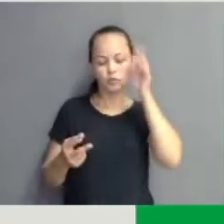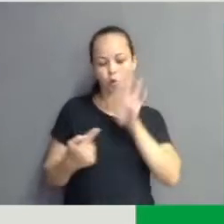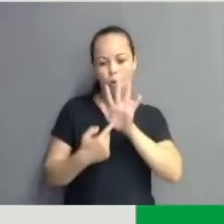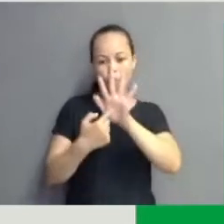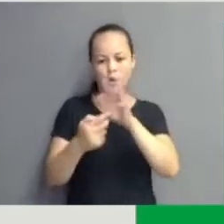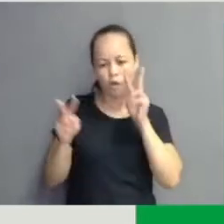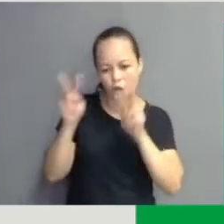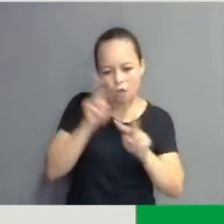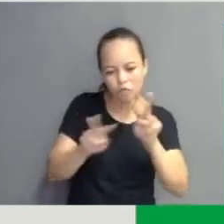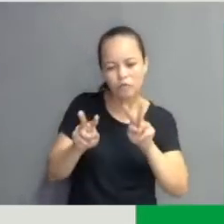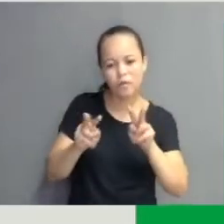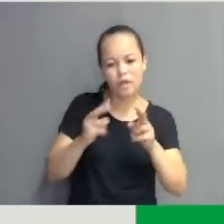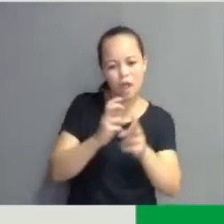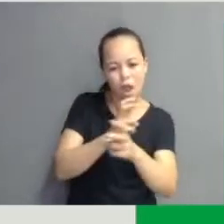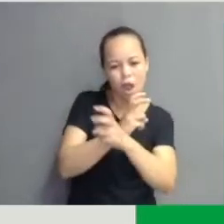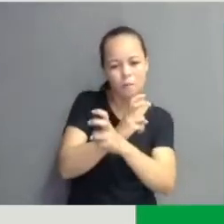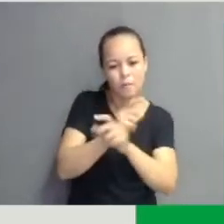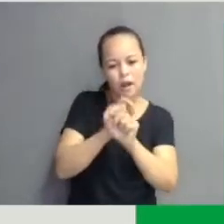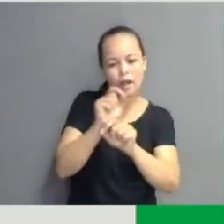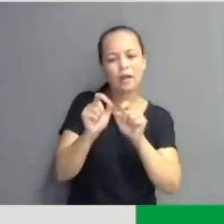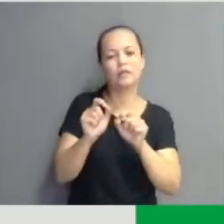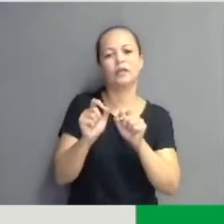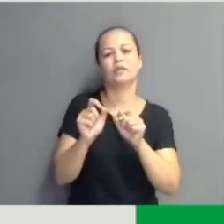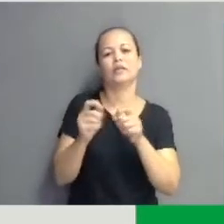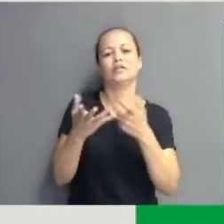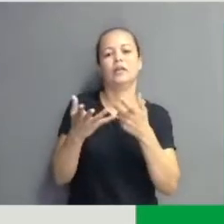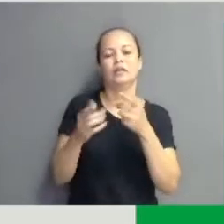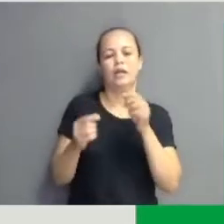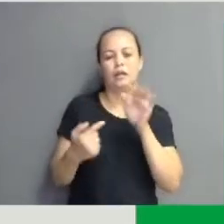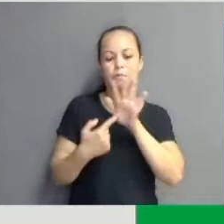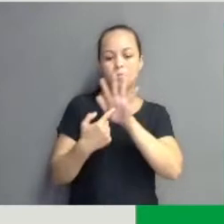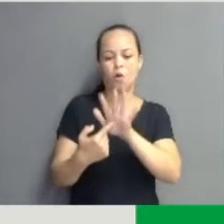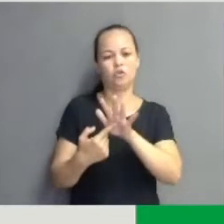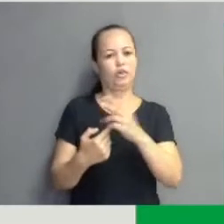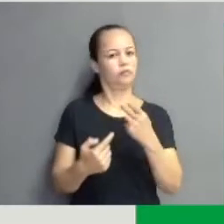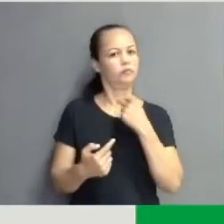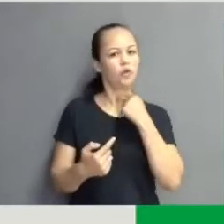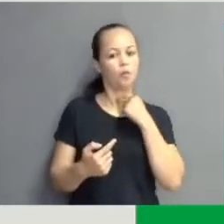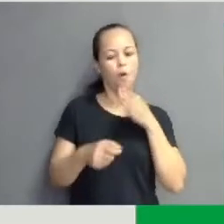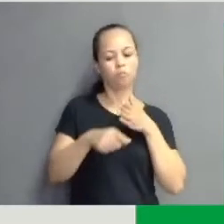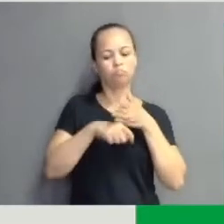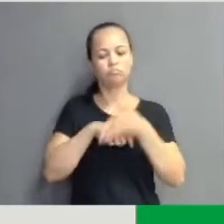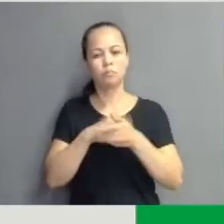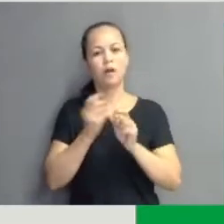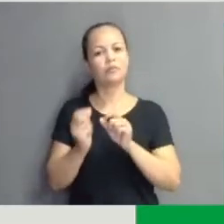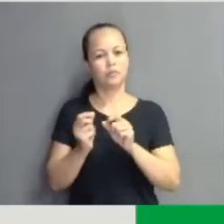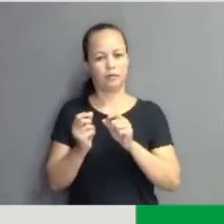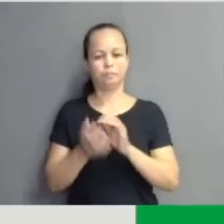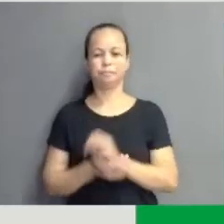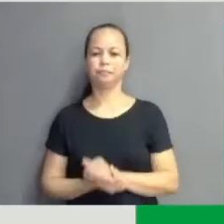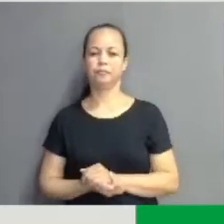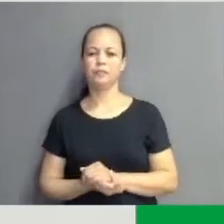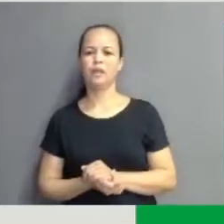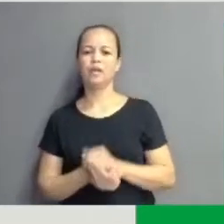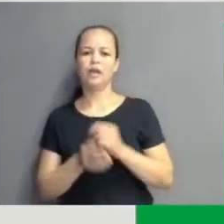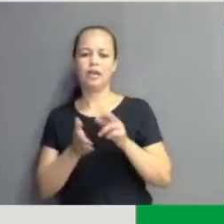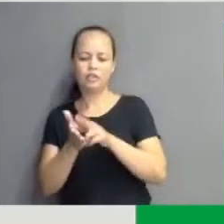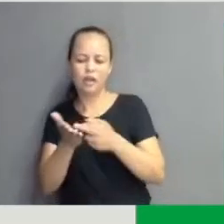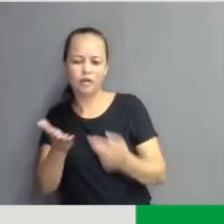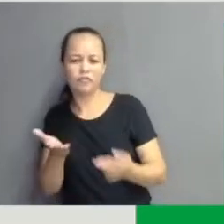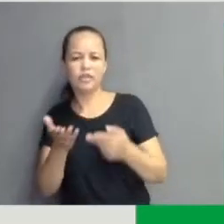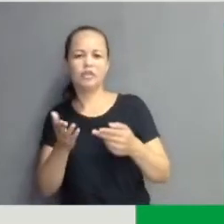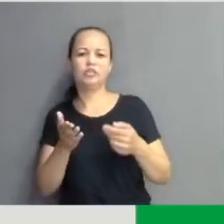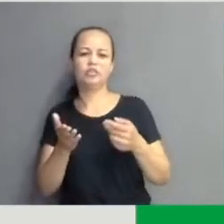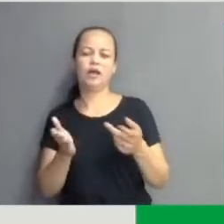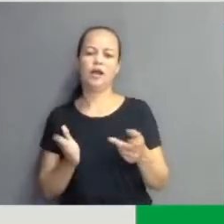elas entendem você já comunicação ela foi eficaz teve eficácia as revistas as histórias